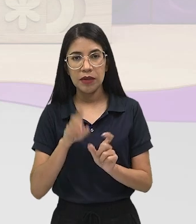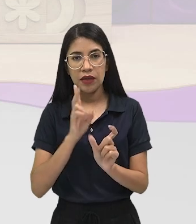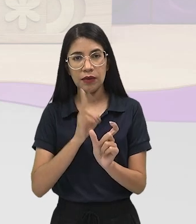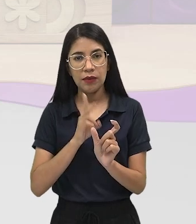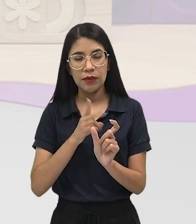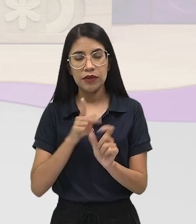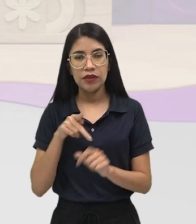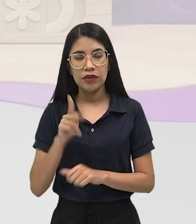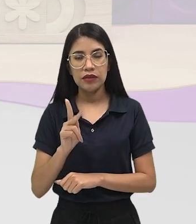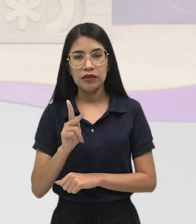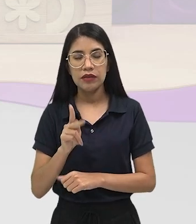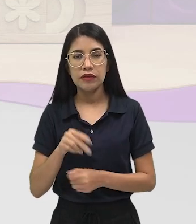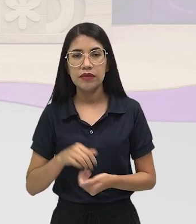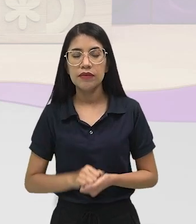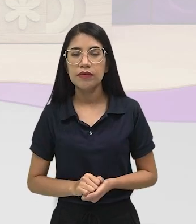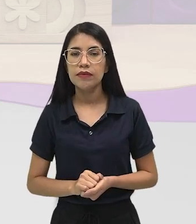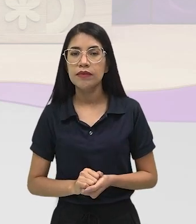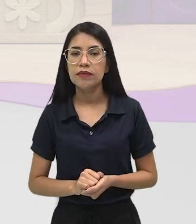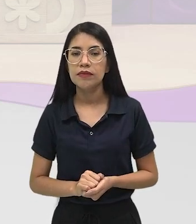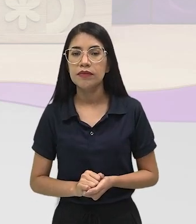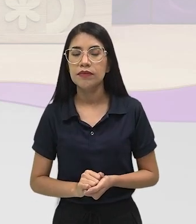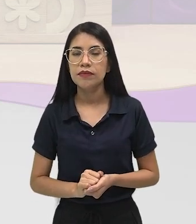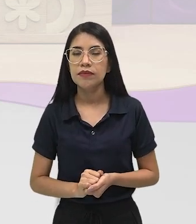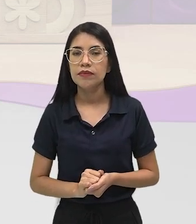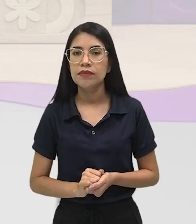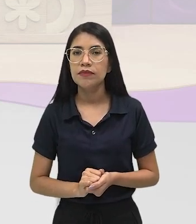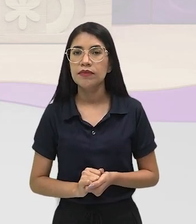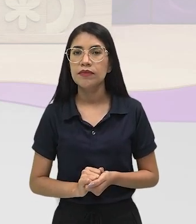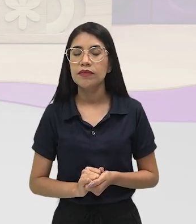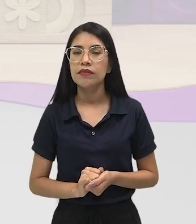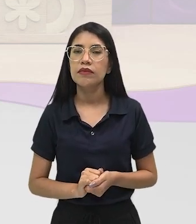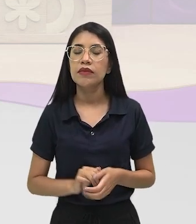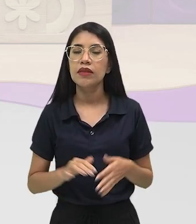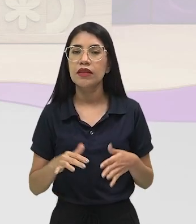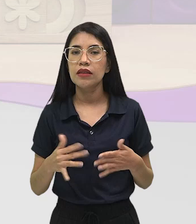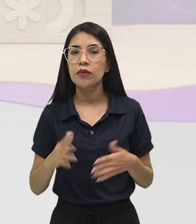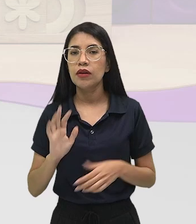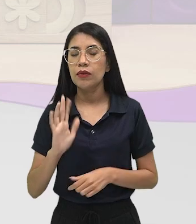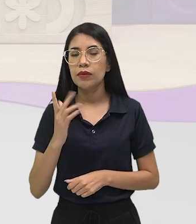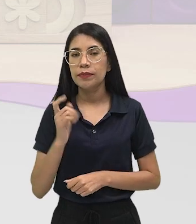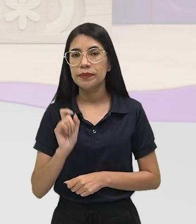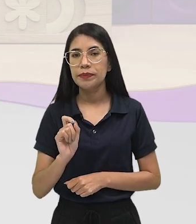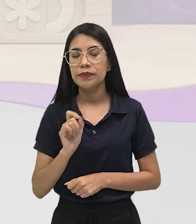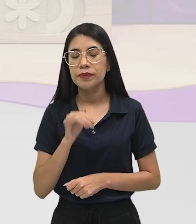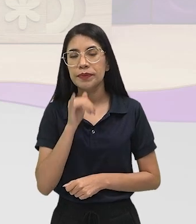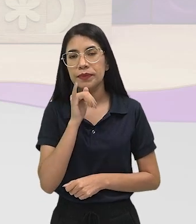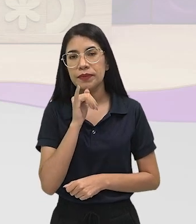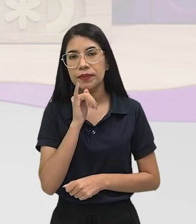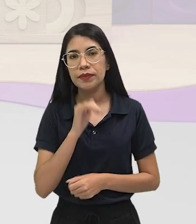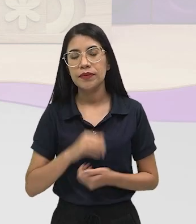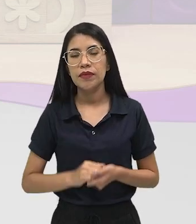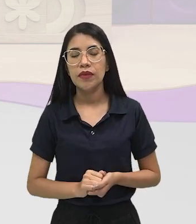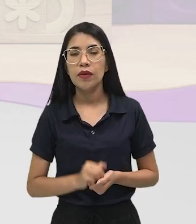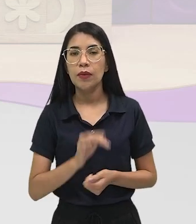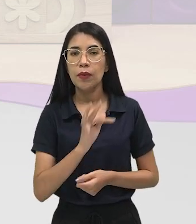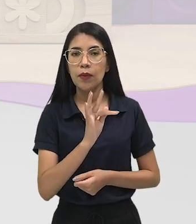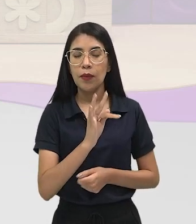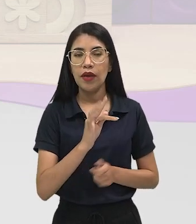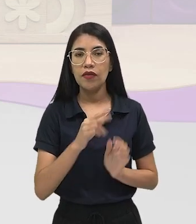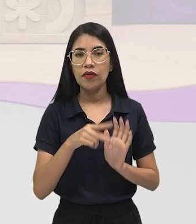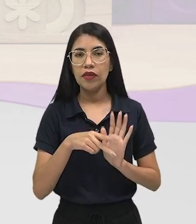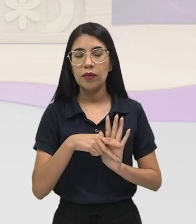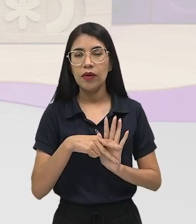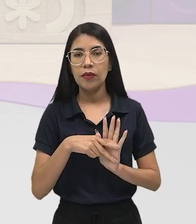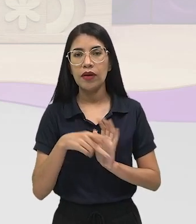k. Então, o que vai acontecer? Por exemplo, se eu coloco aqui um F vai ser igual